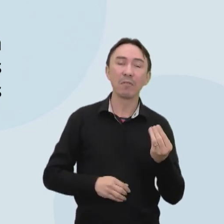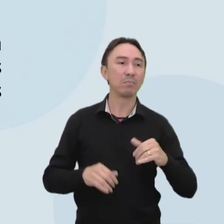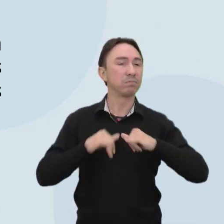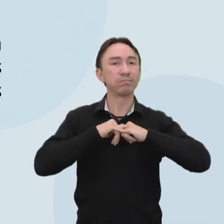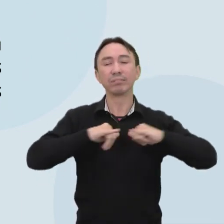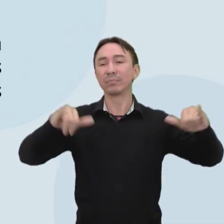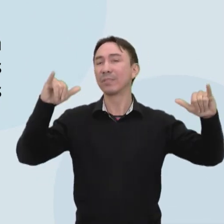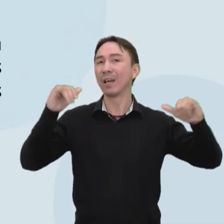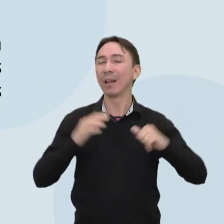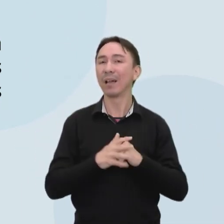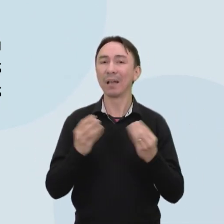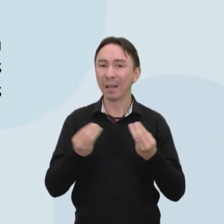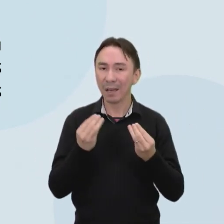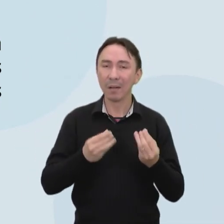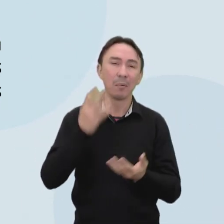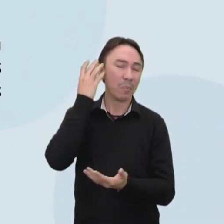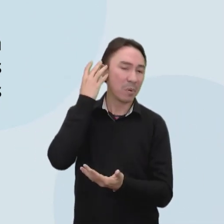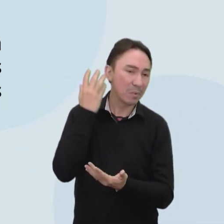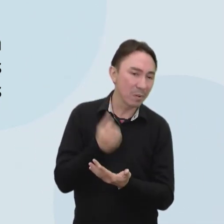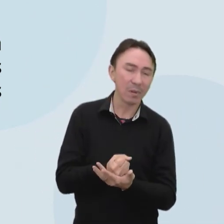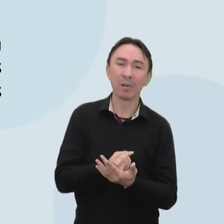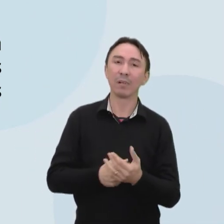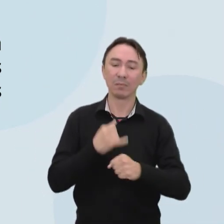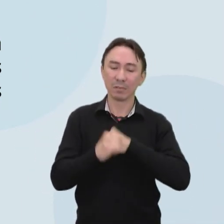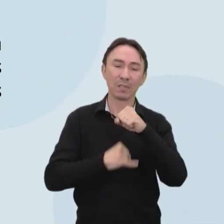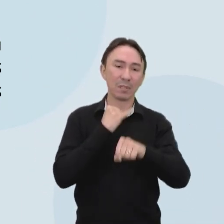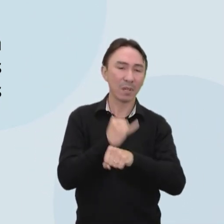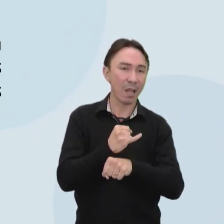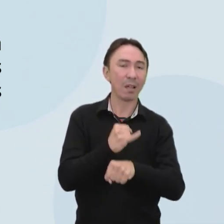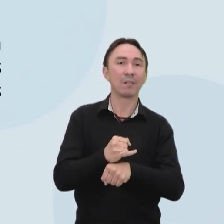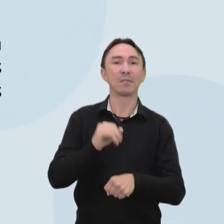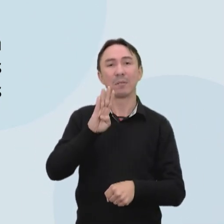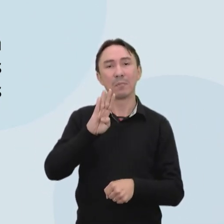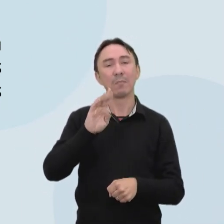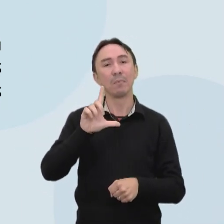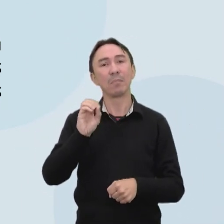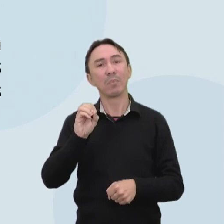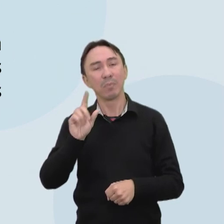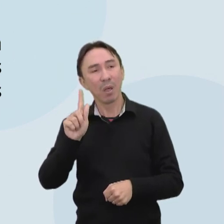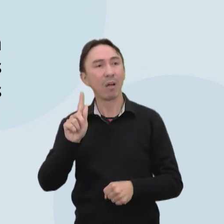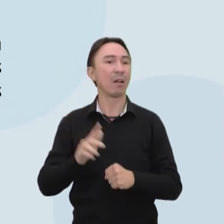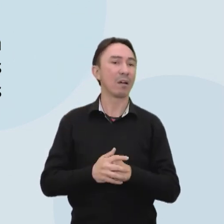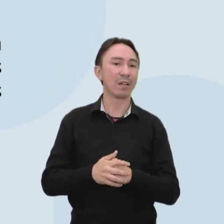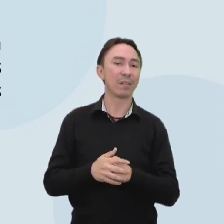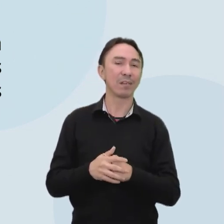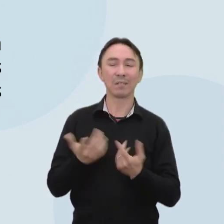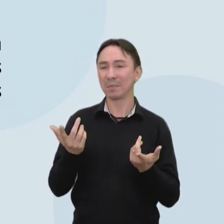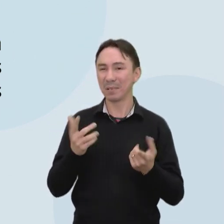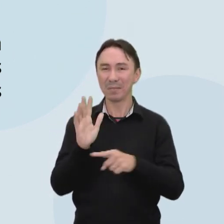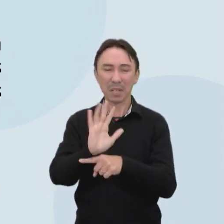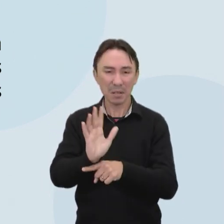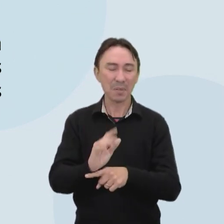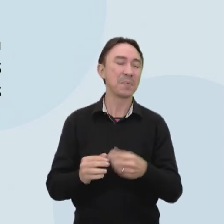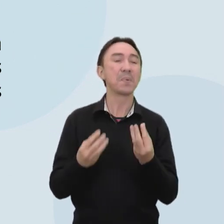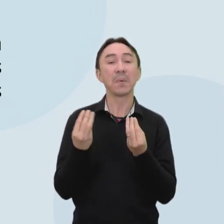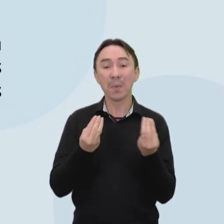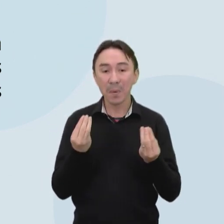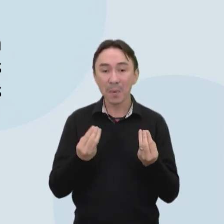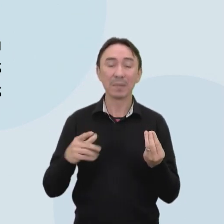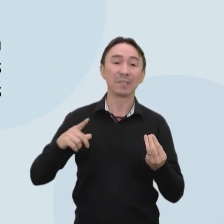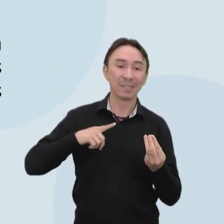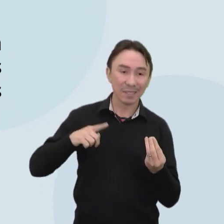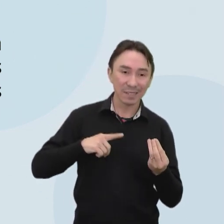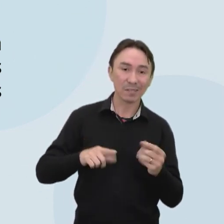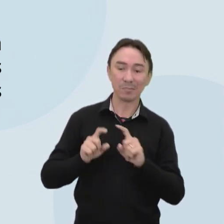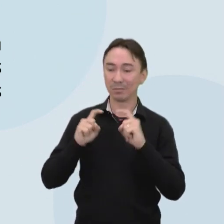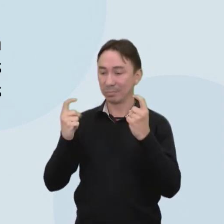blog, vlogs, revista digital, jornais impressos, fazer rodas de conversas e debater bastante sobre esses